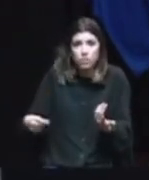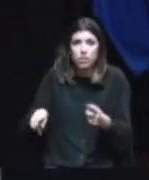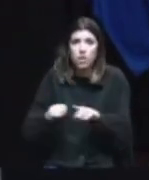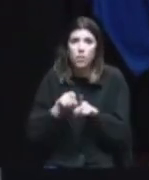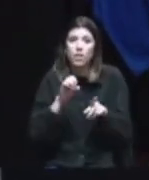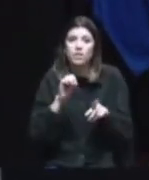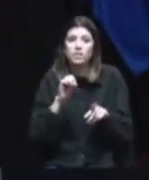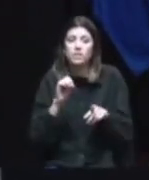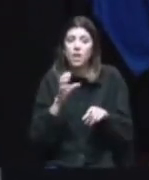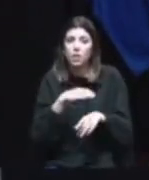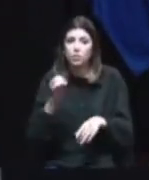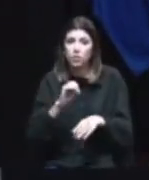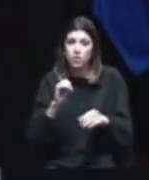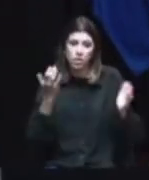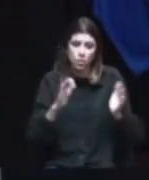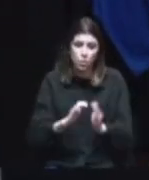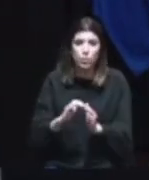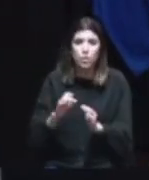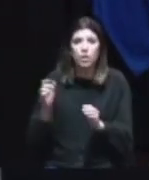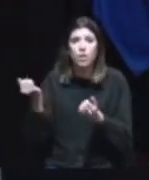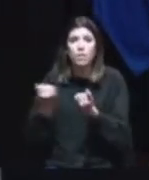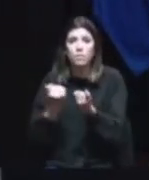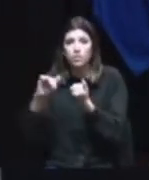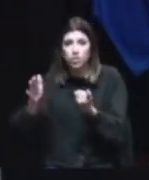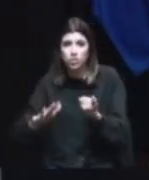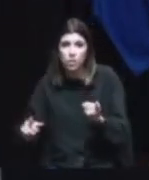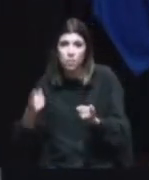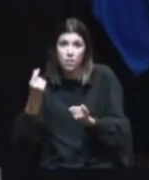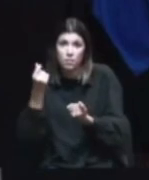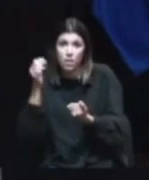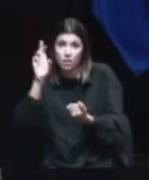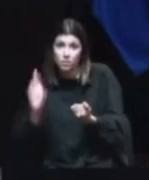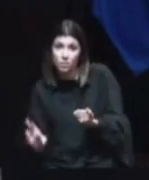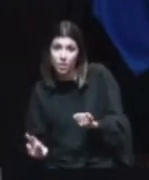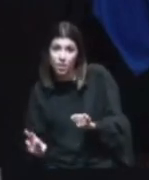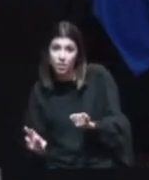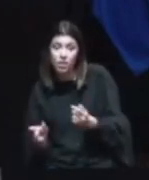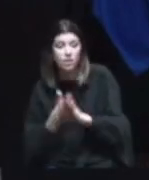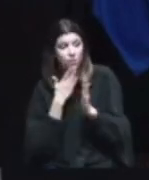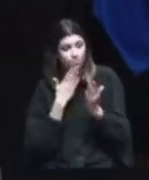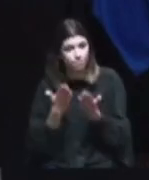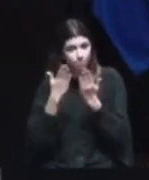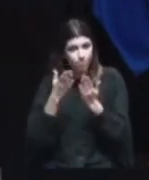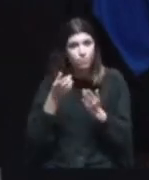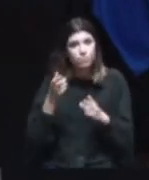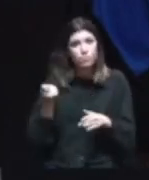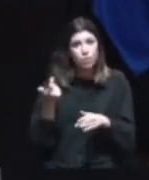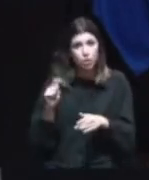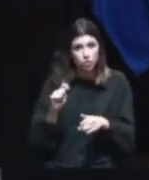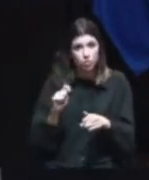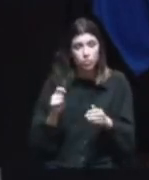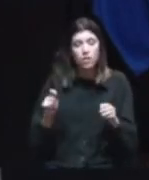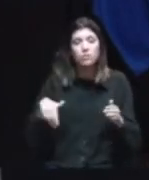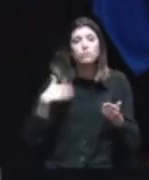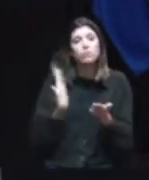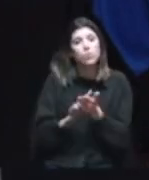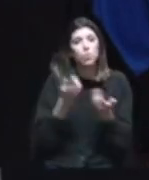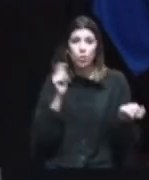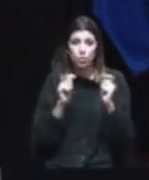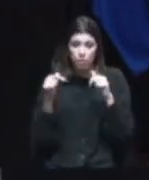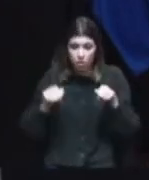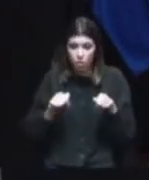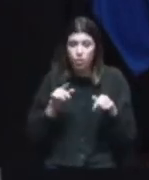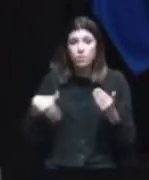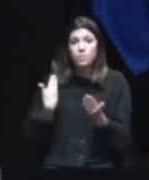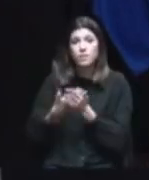as zero, reduzir o preço do estacionamento, desinvestir na cidade ciclável. Saudamos por isso o Bloco de Esquerda ao ter trazido este debate para aqui hoje e apresentamos